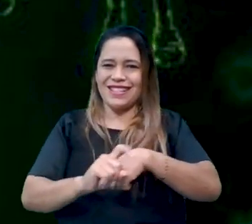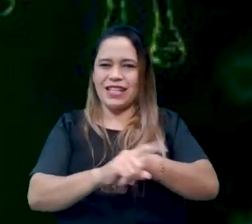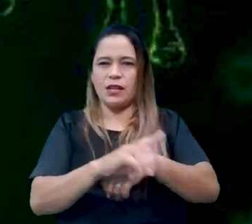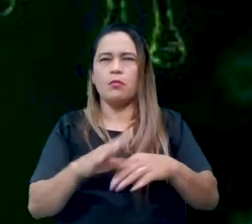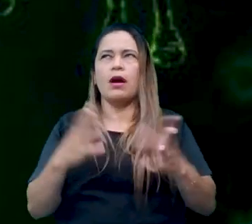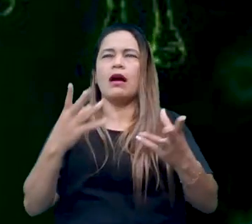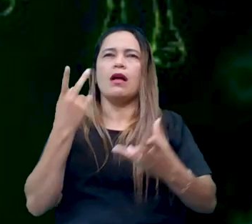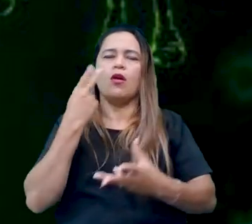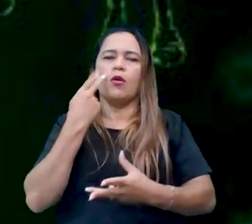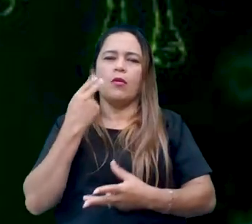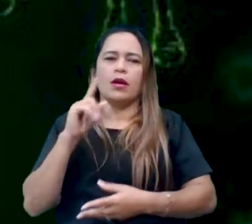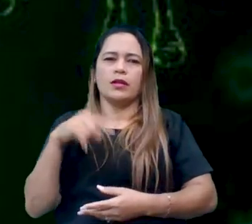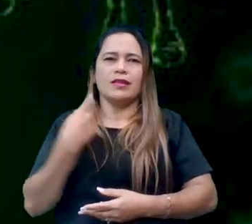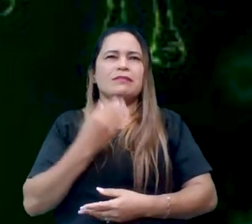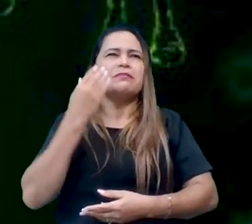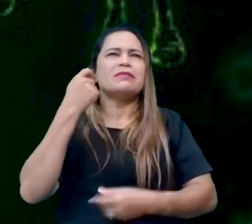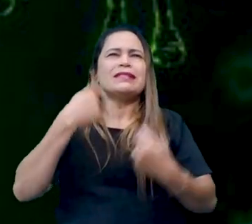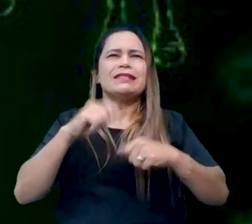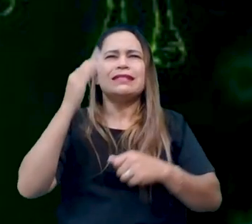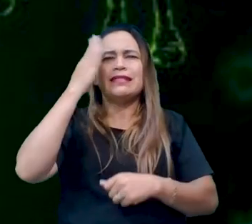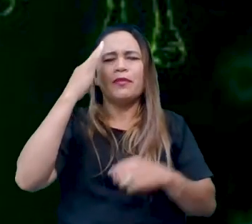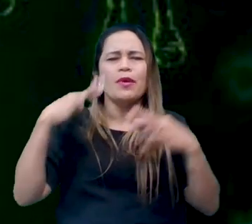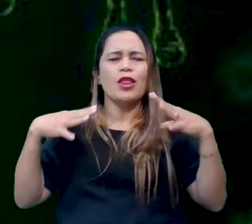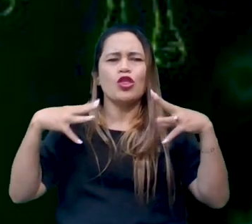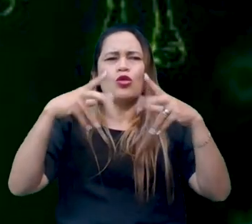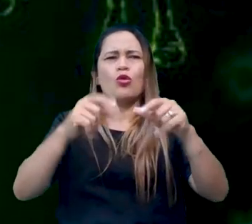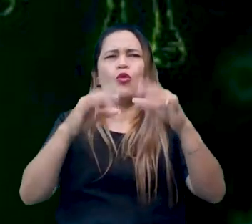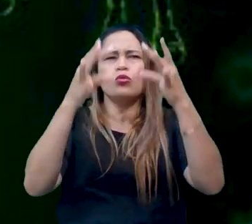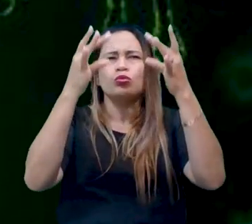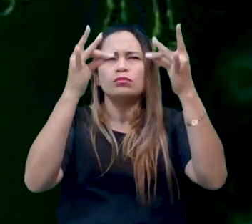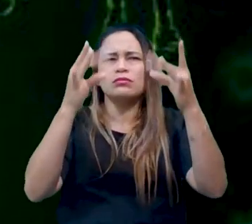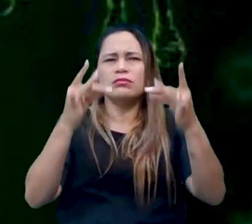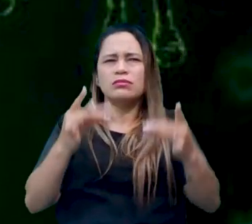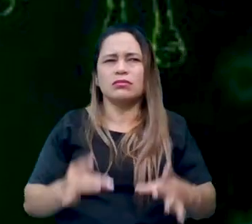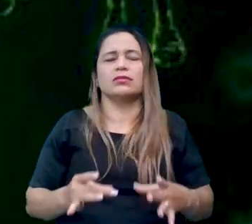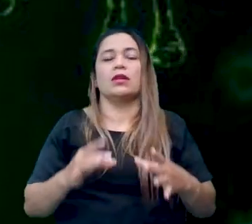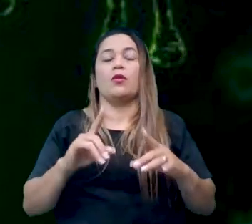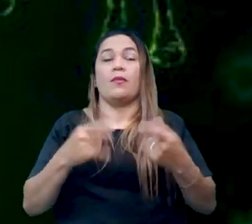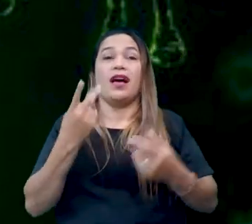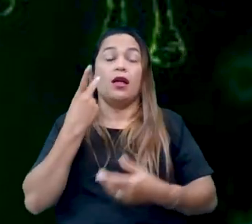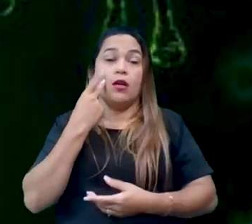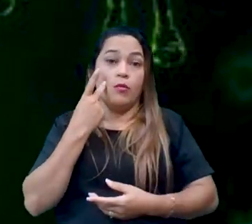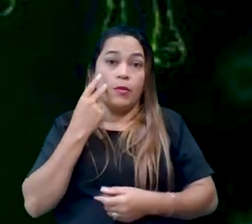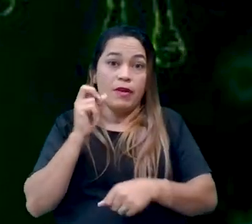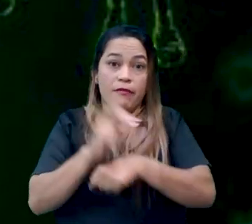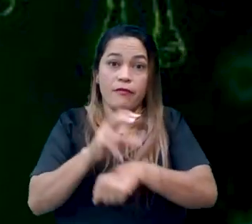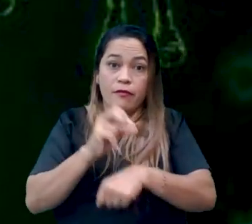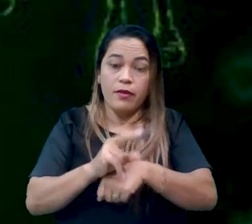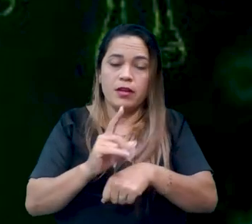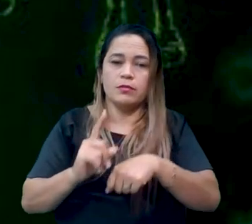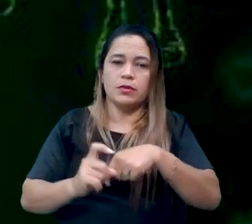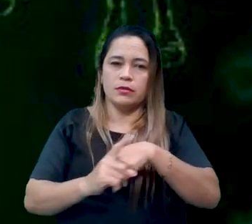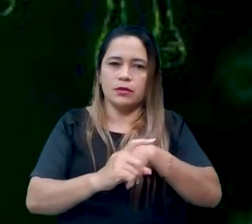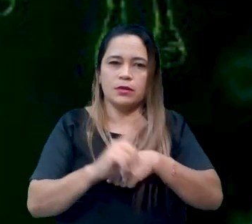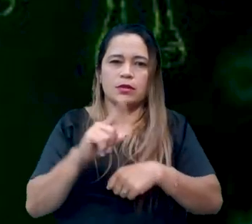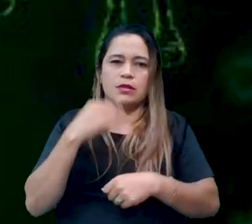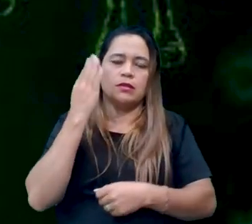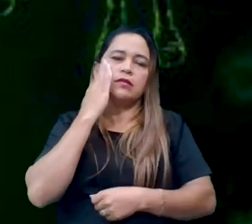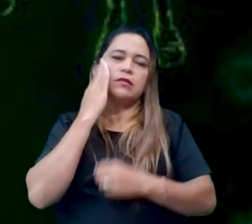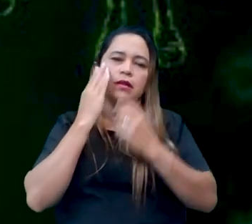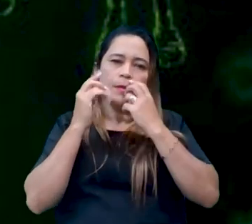não é que a gente tenha que saber todas essas doenças e detalhes dela. O mais comum para vírus e para bactéria é que a gente